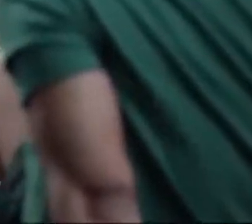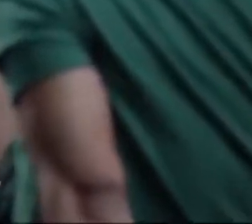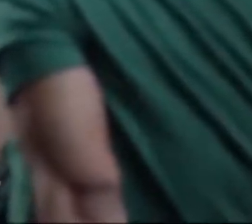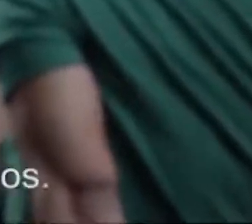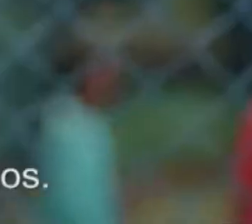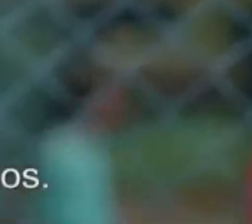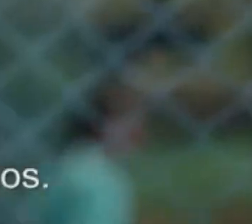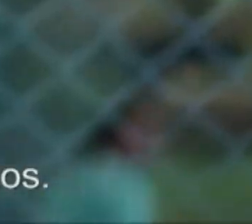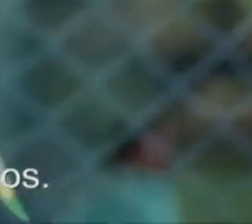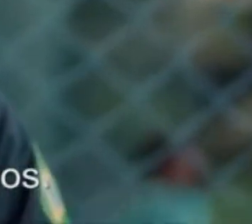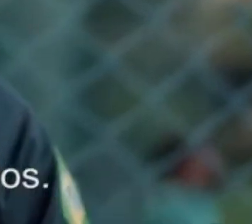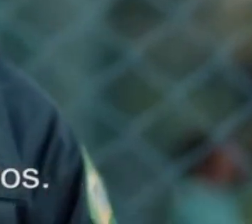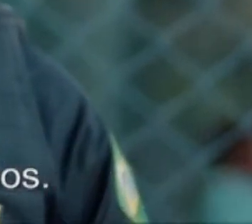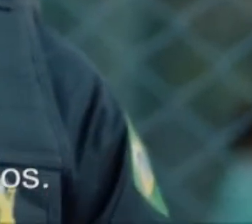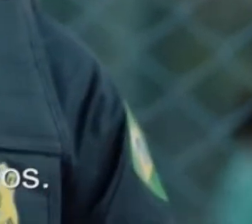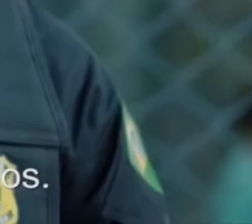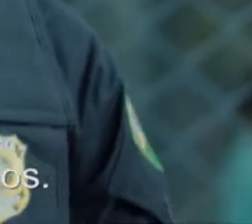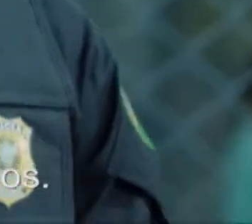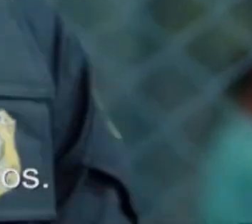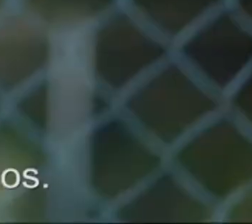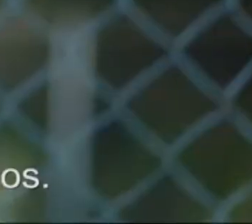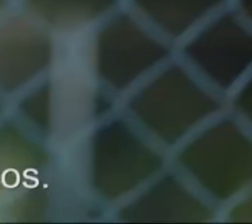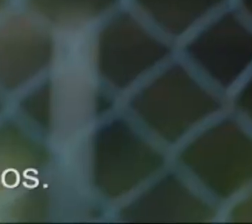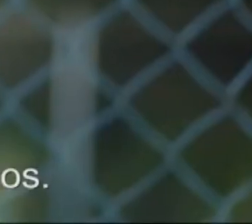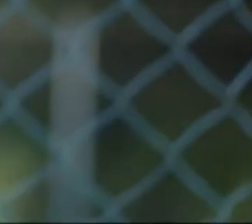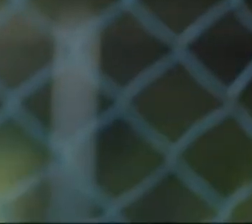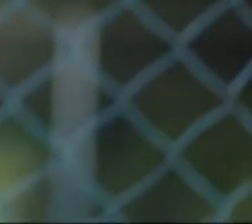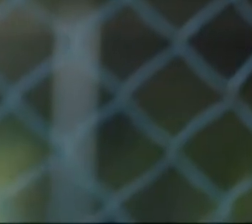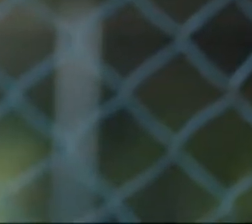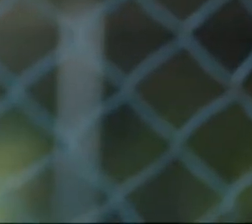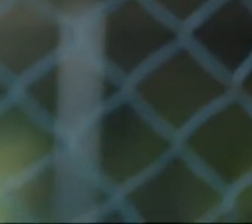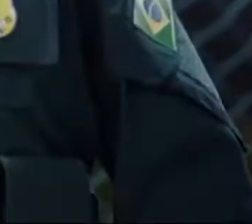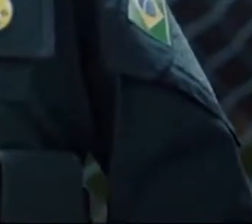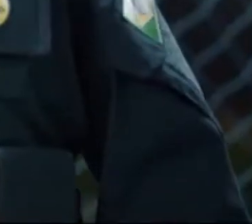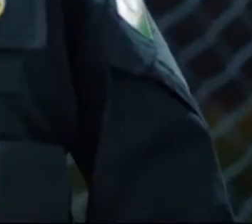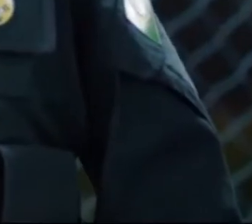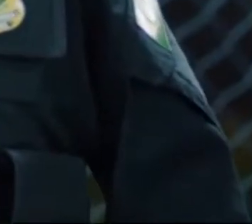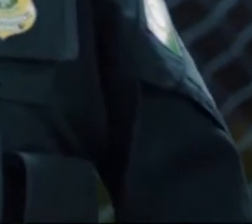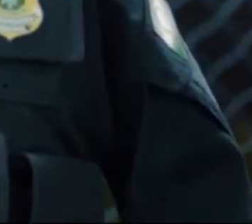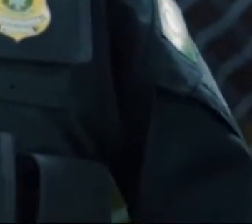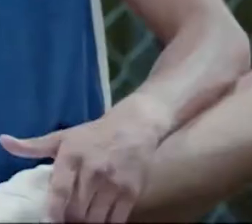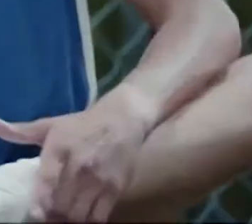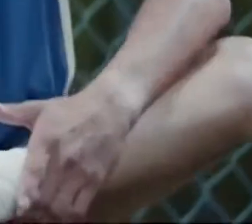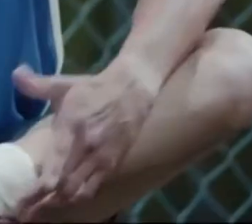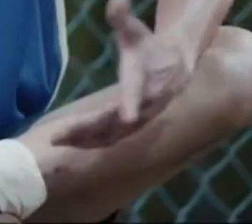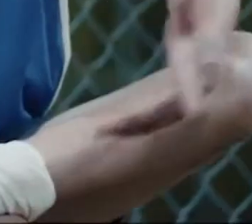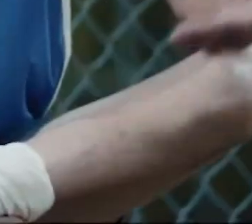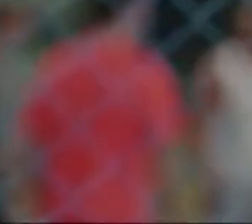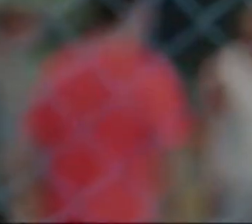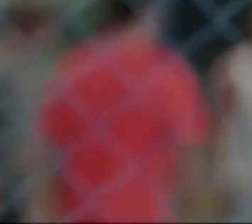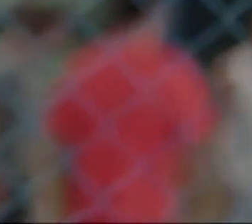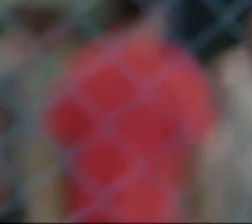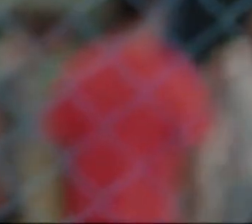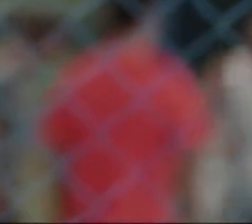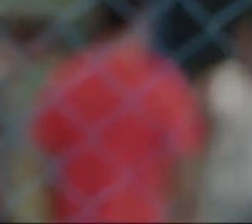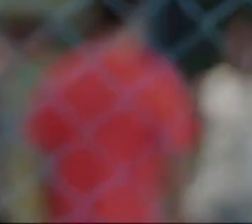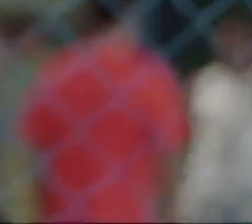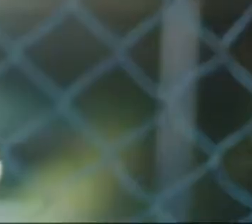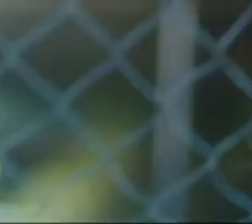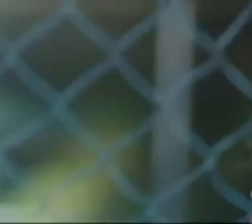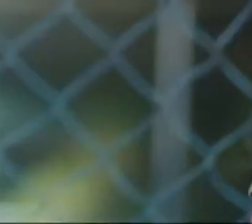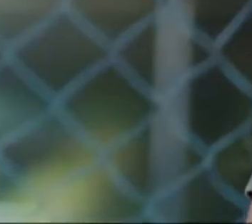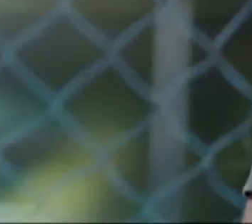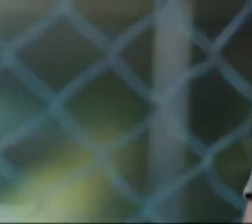de velocidade. Só ultrapassa com segurança e em locais permitidos. A pressa faz muita gente se acidentar. Tem que correr em campo. A gente faz de tudo